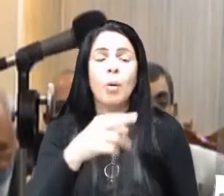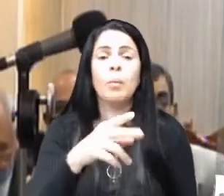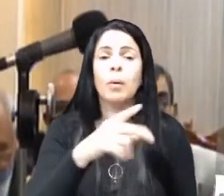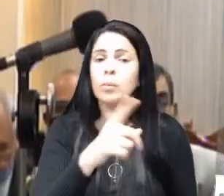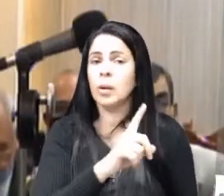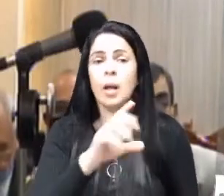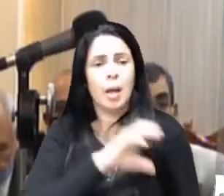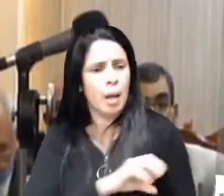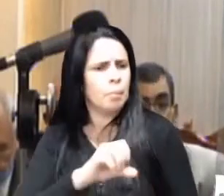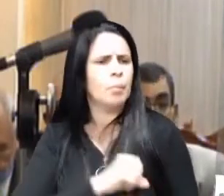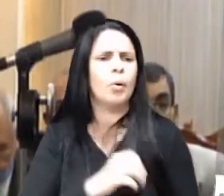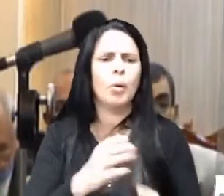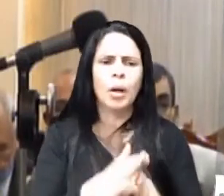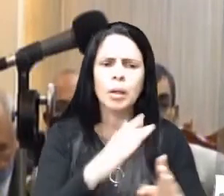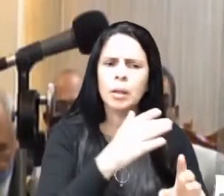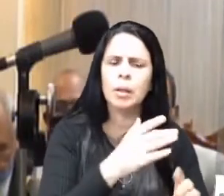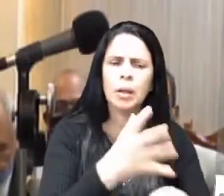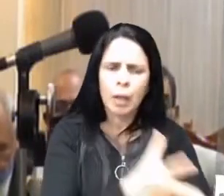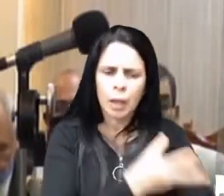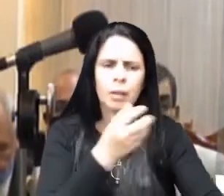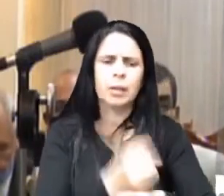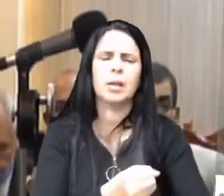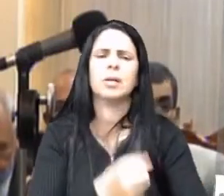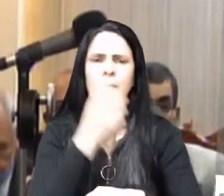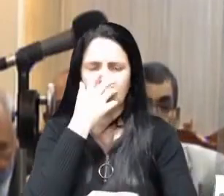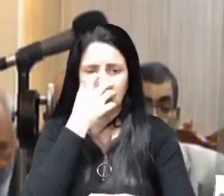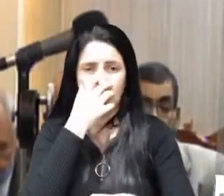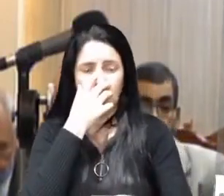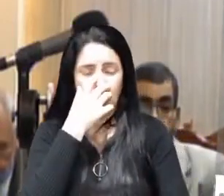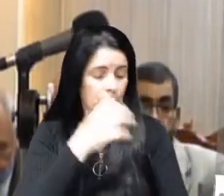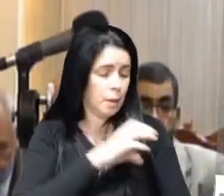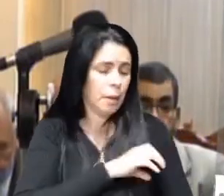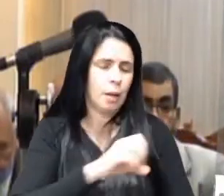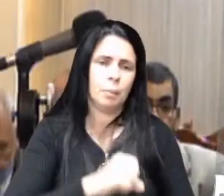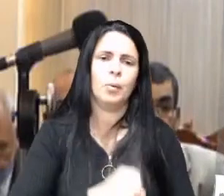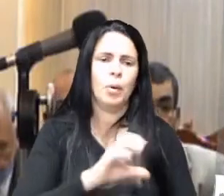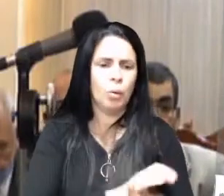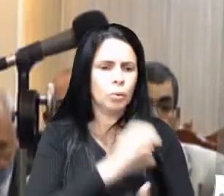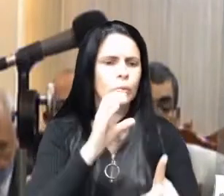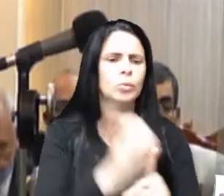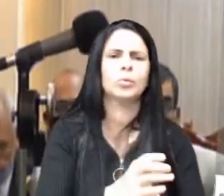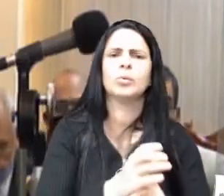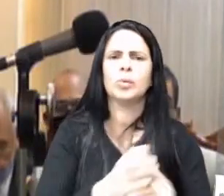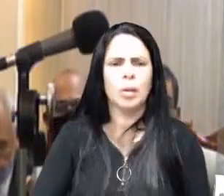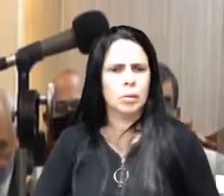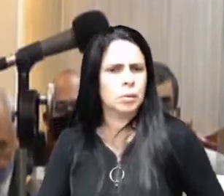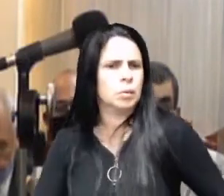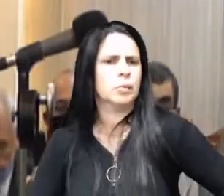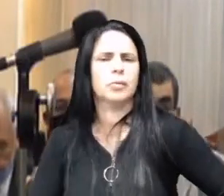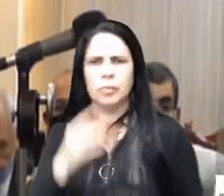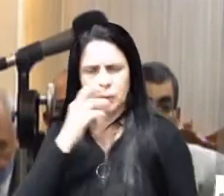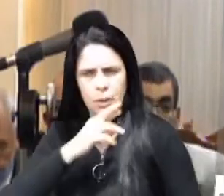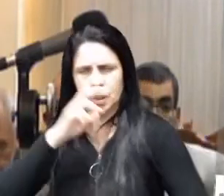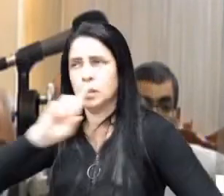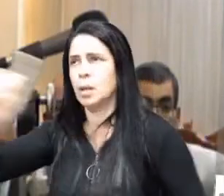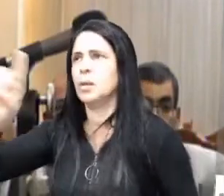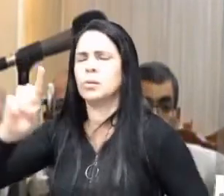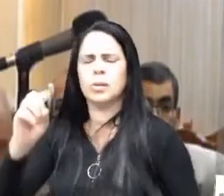é amor ao culto, é amor ao serviço, ao louvor a Deus, à adoração a